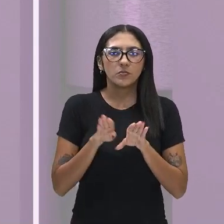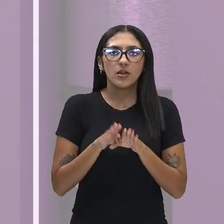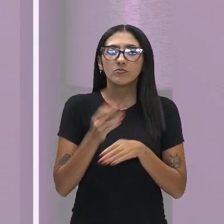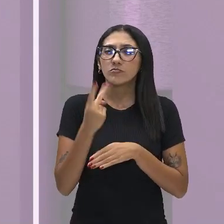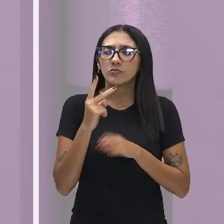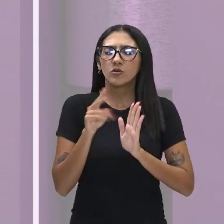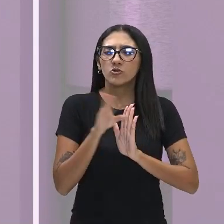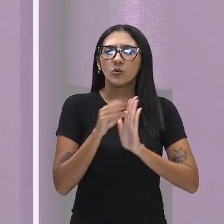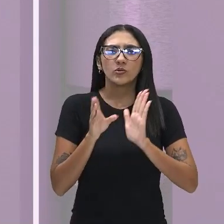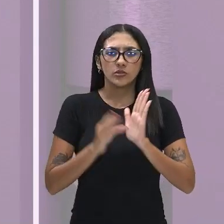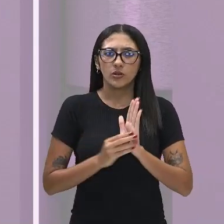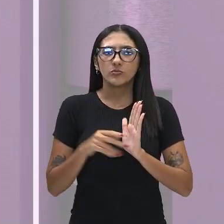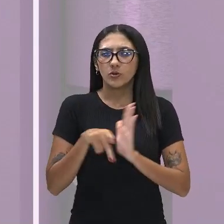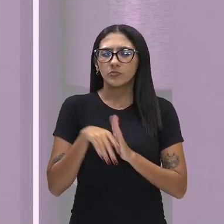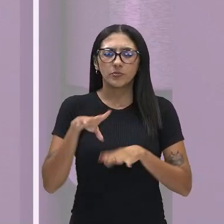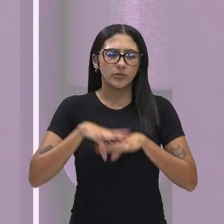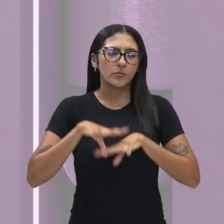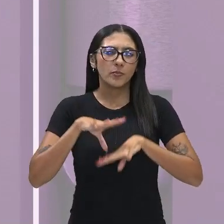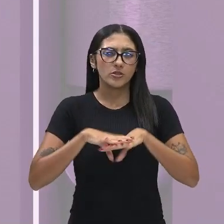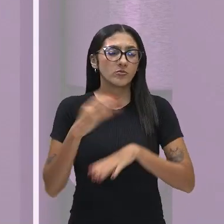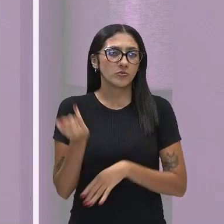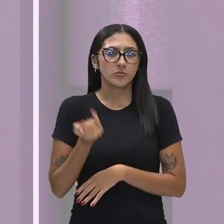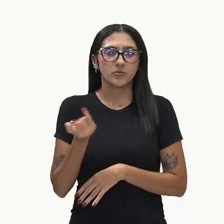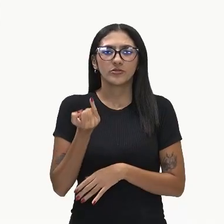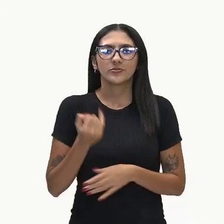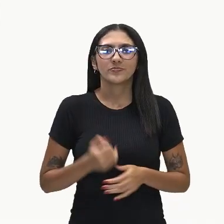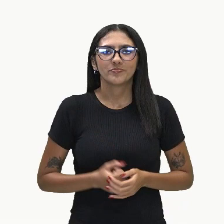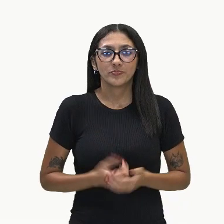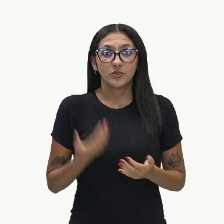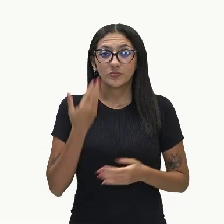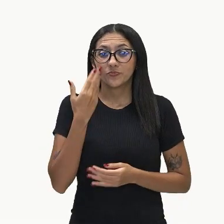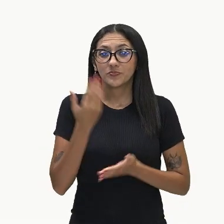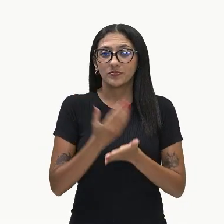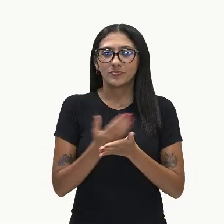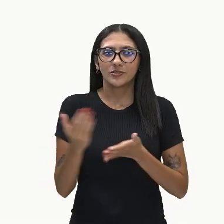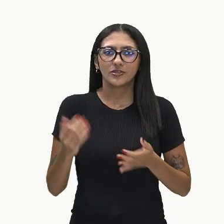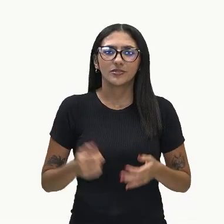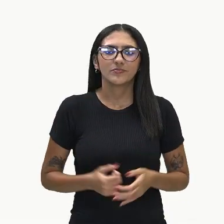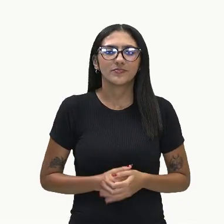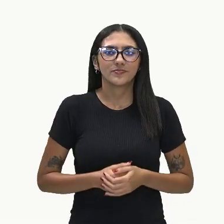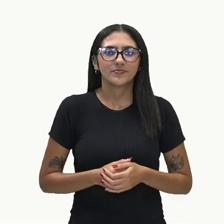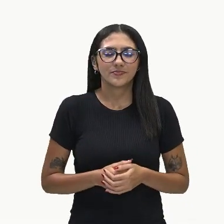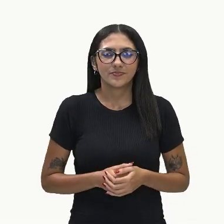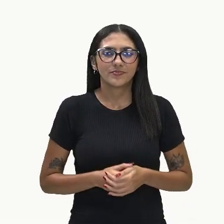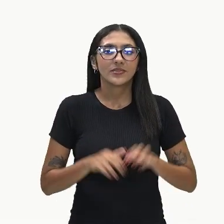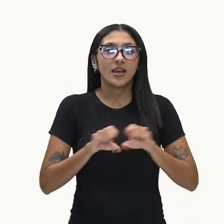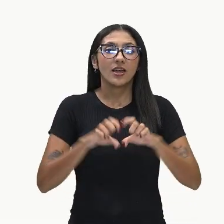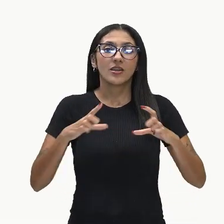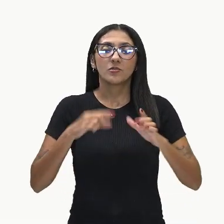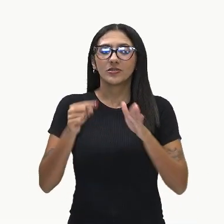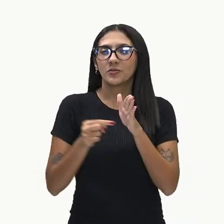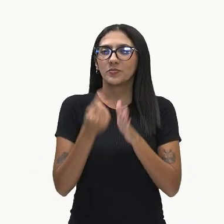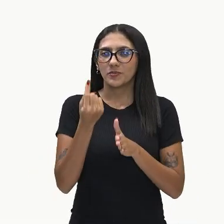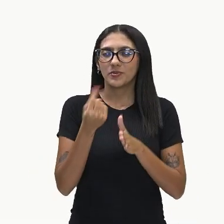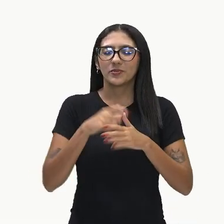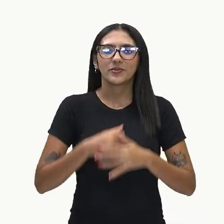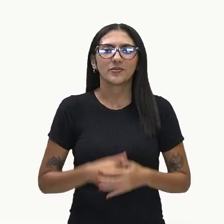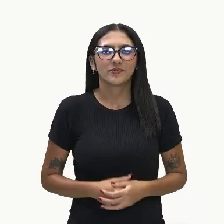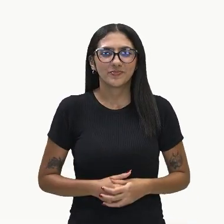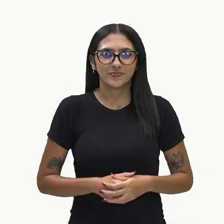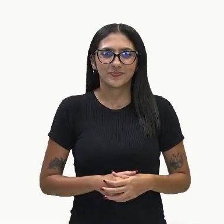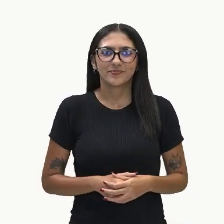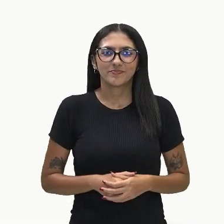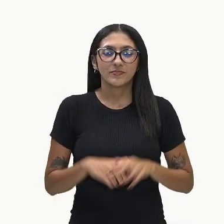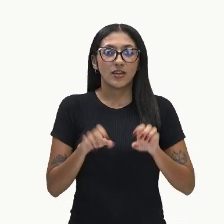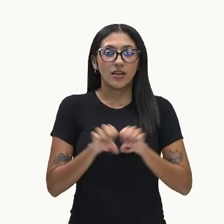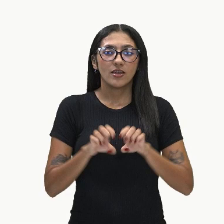também da nossa querida matemática. Então, vamos iniciar. Vamos lá. Equação do primeiro grau.